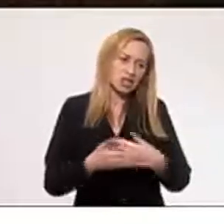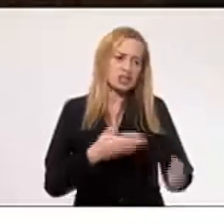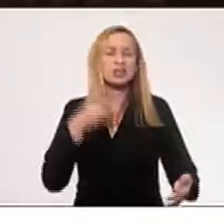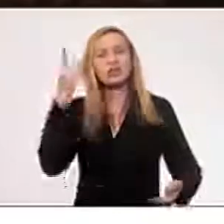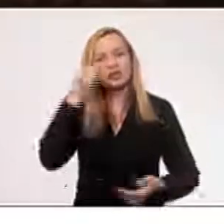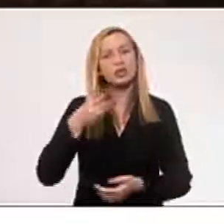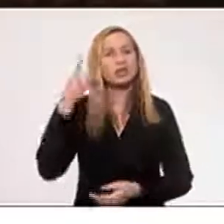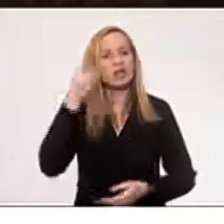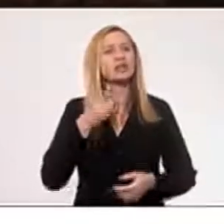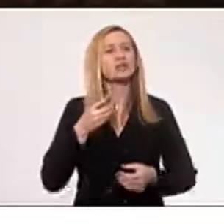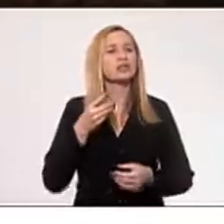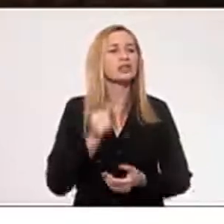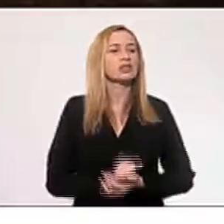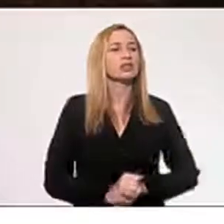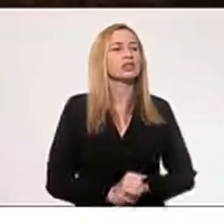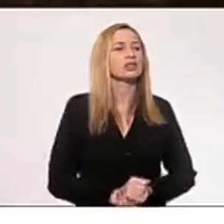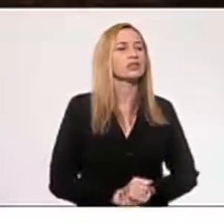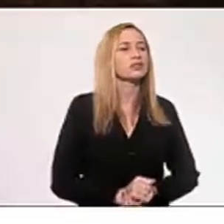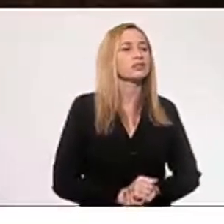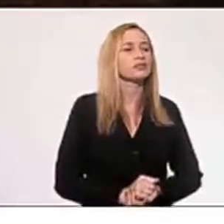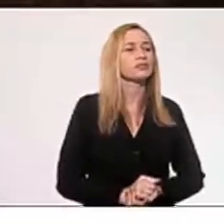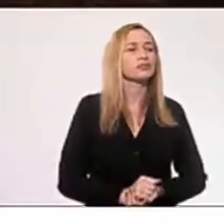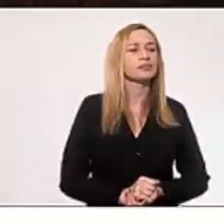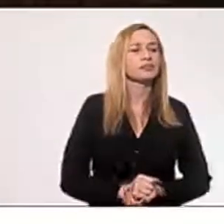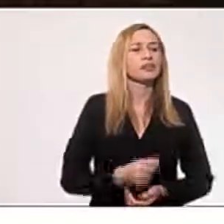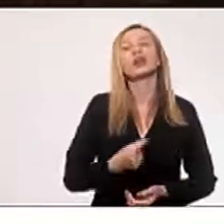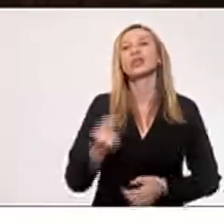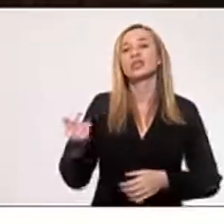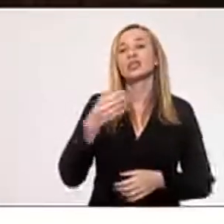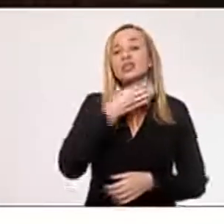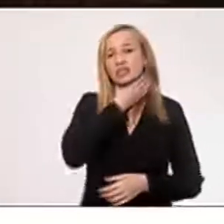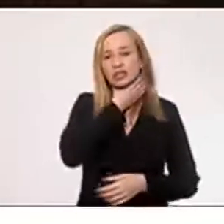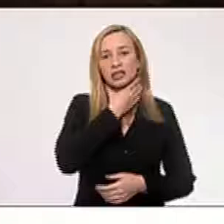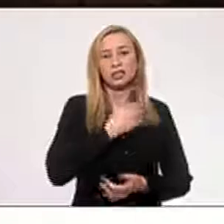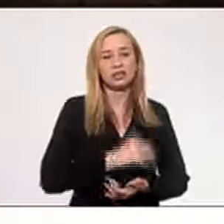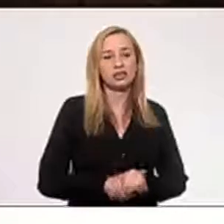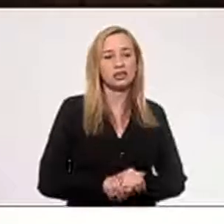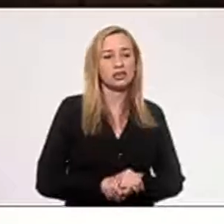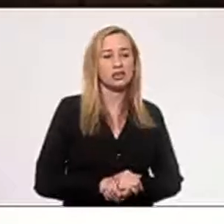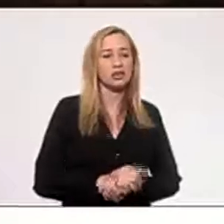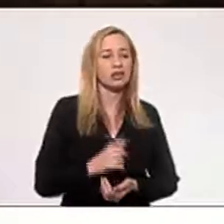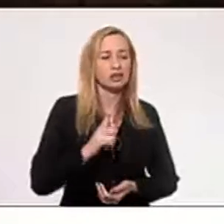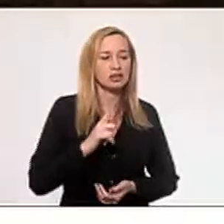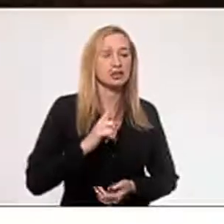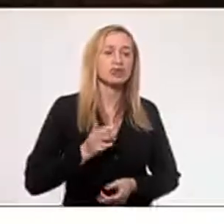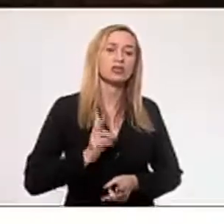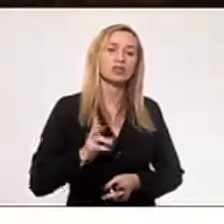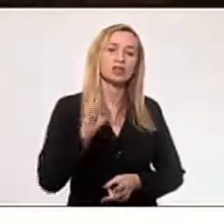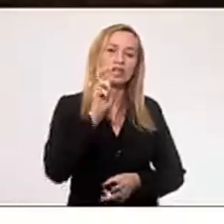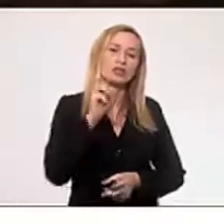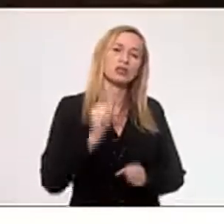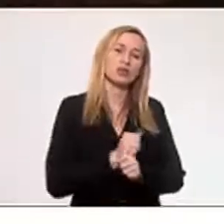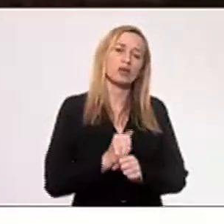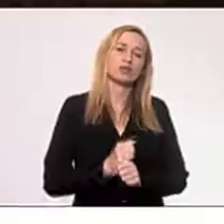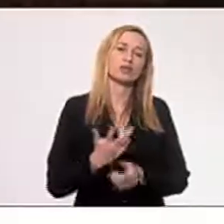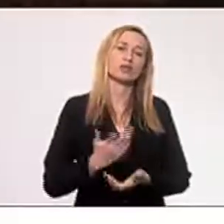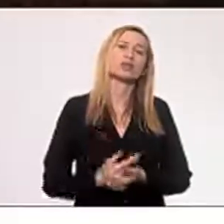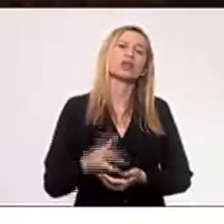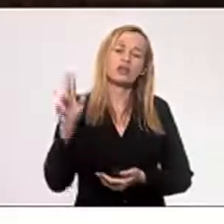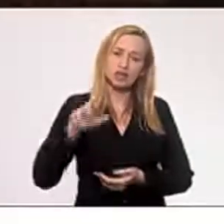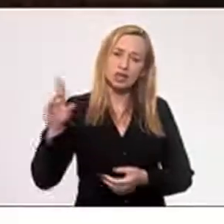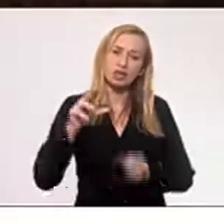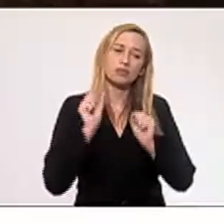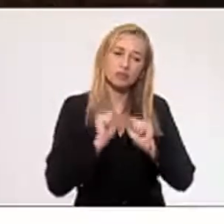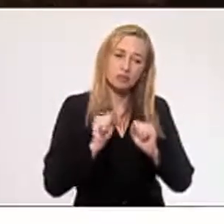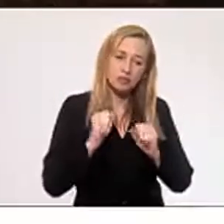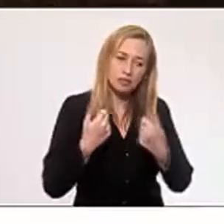efetiva contribuição para a gente ajudar as universidades a saírem dessa crise que tem se mantido nos últimos 5 anos. As universidades merecem dessa